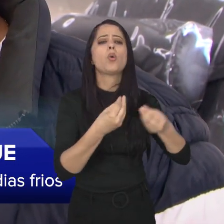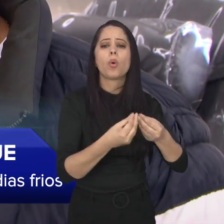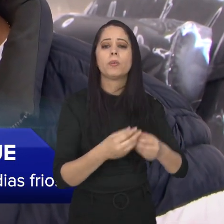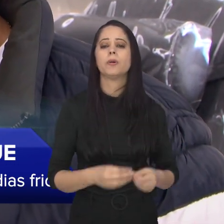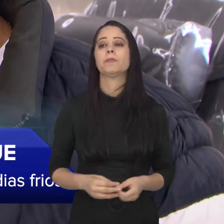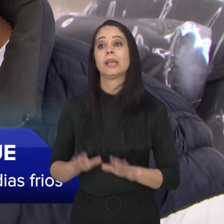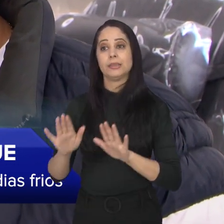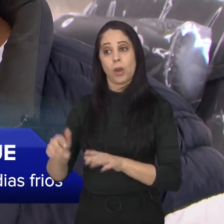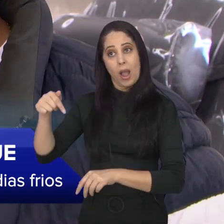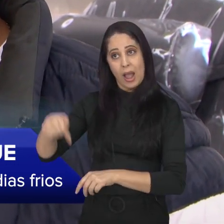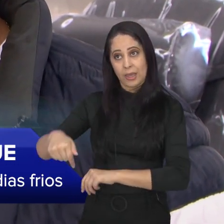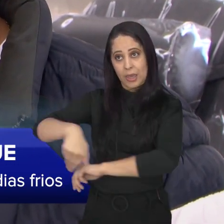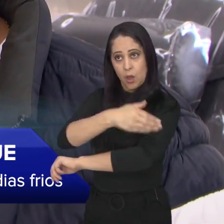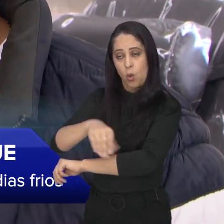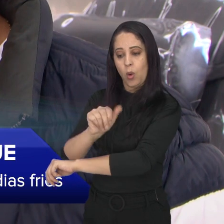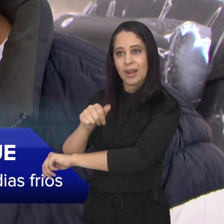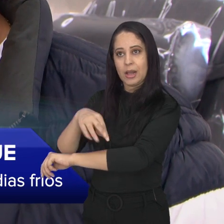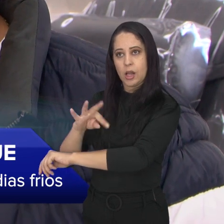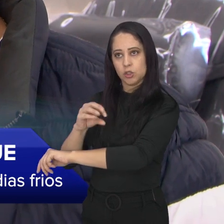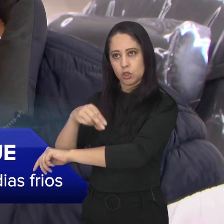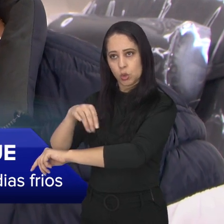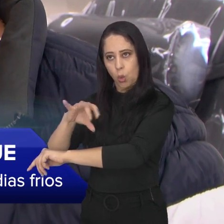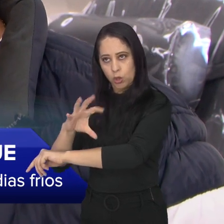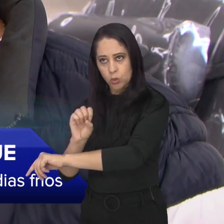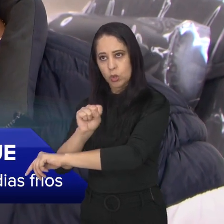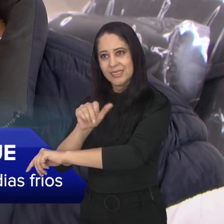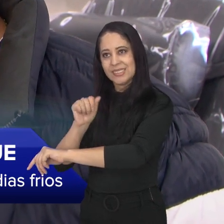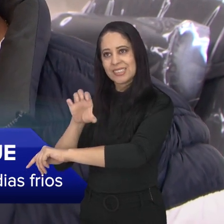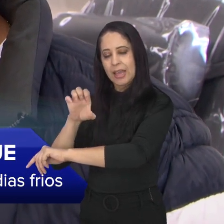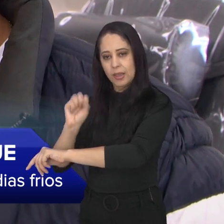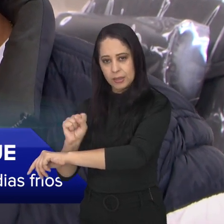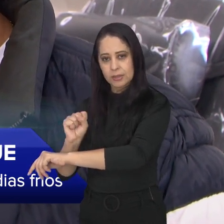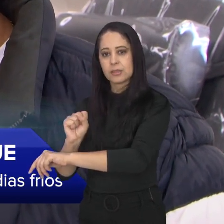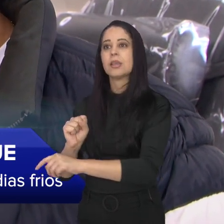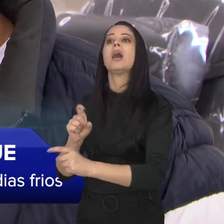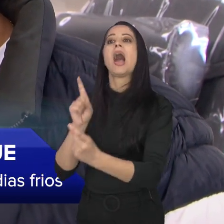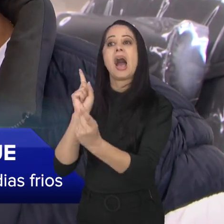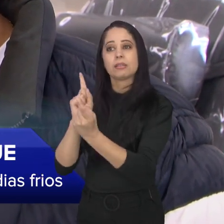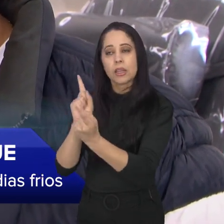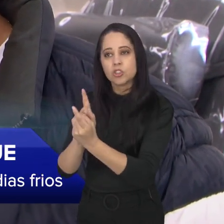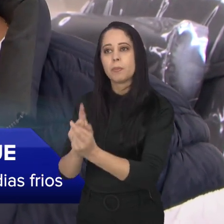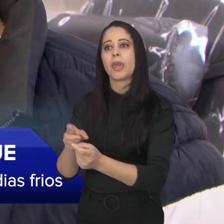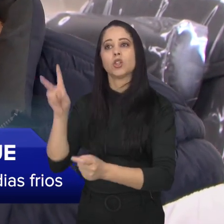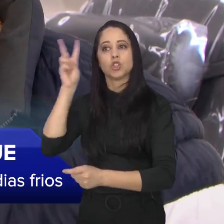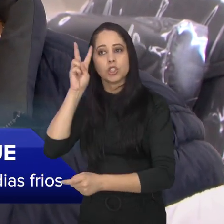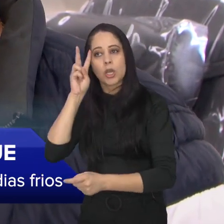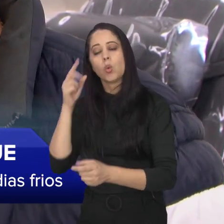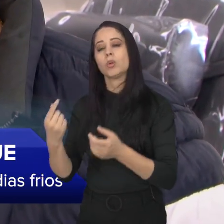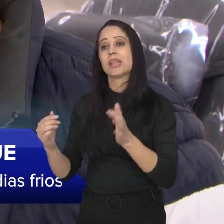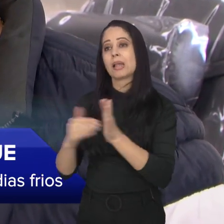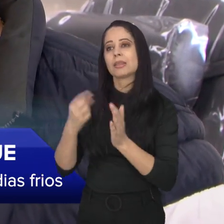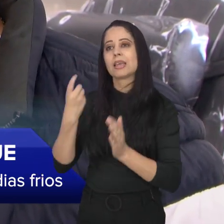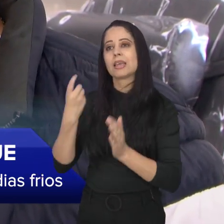algumas doenças acabam impedindo temporariamente a doação, como a gripe, o resfriado, que impedem por 15 dias. A vacina também impede, a vacina